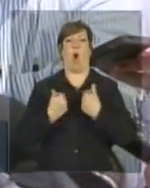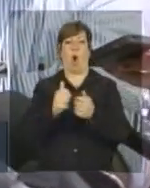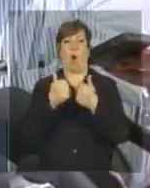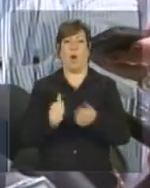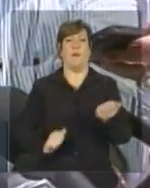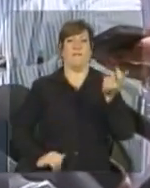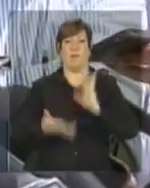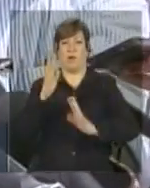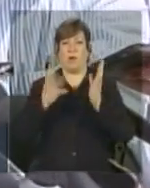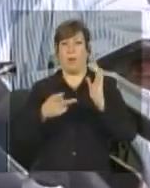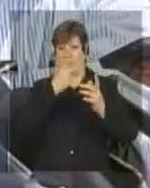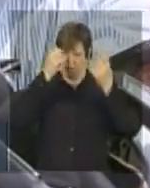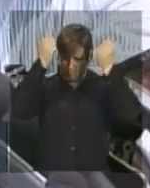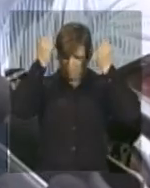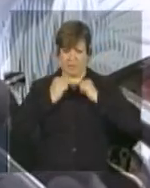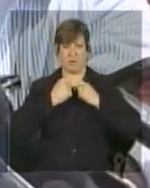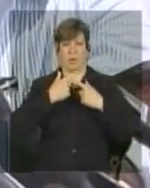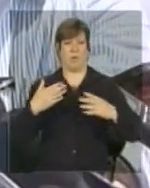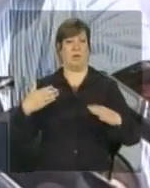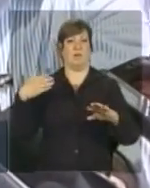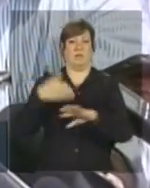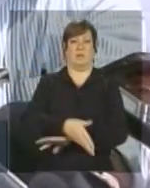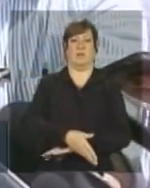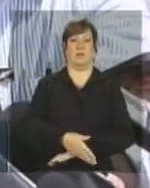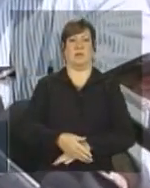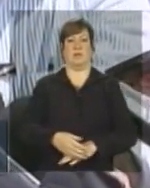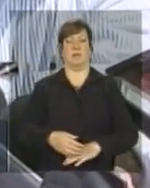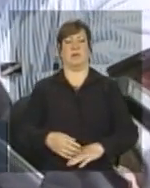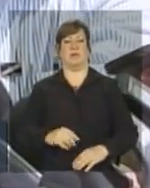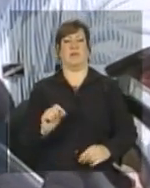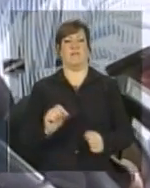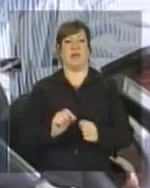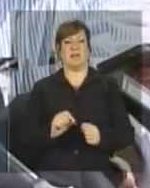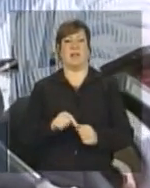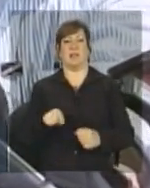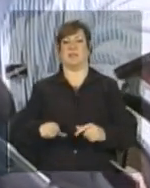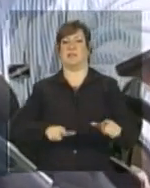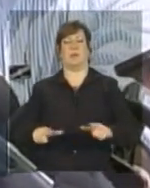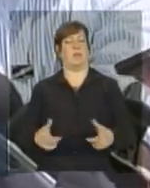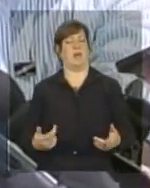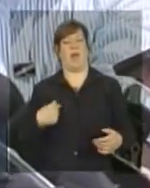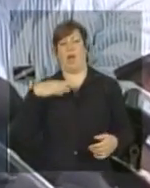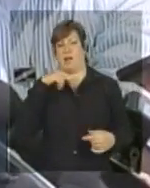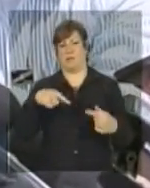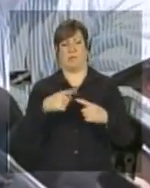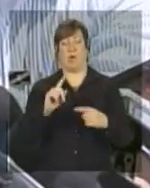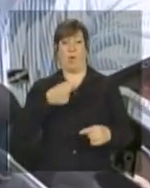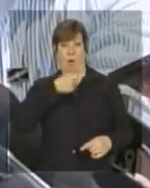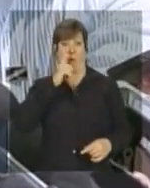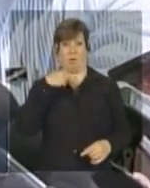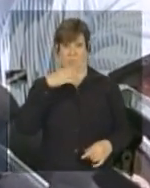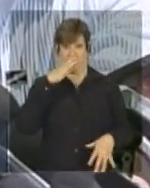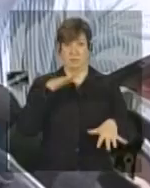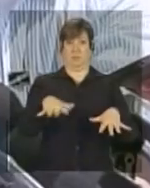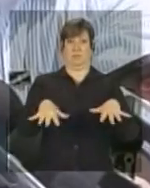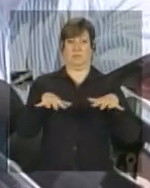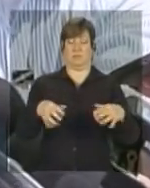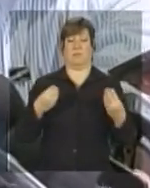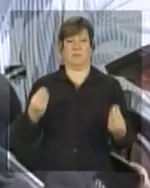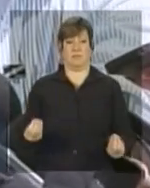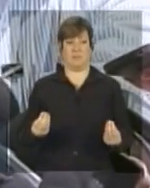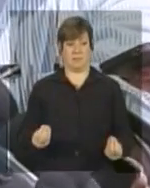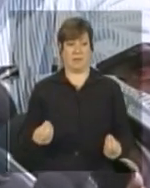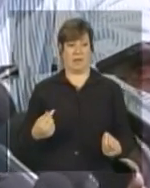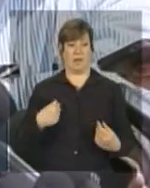entrada em ônibus encapuçado seja uma forma correta de conduzir o movimento. Eu fiquei estarrecida ontem com...